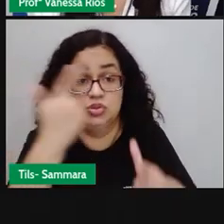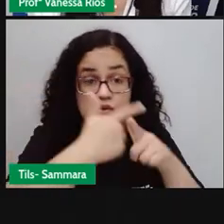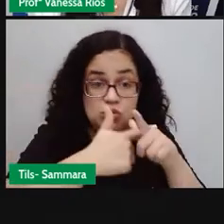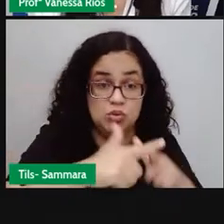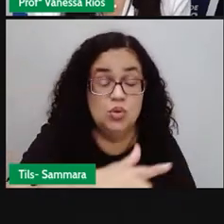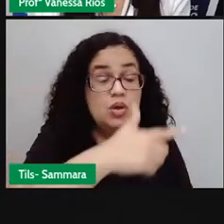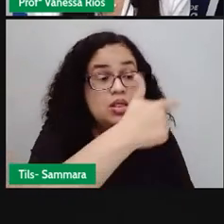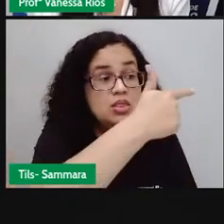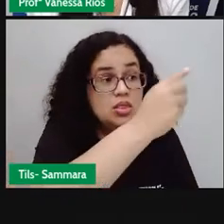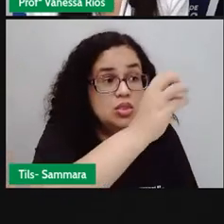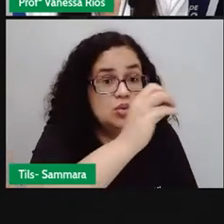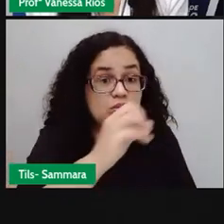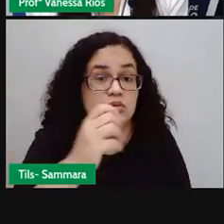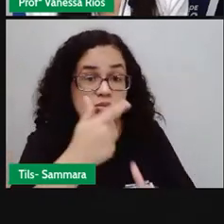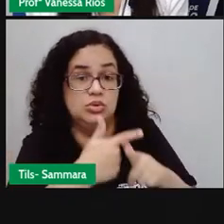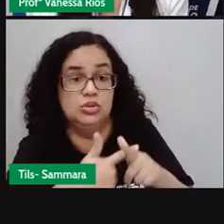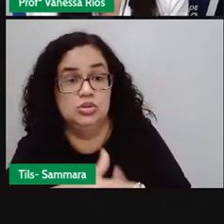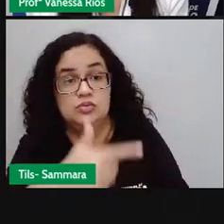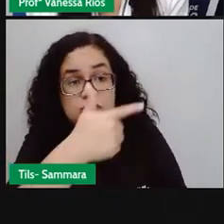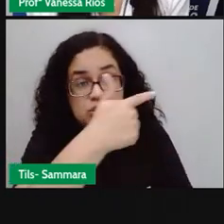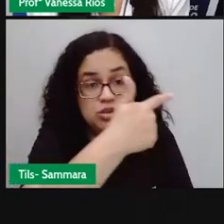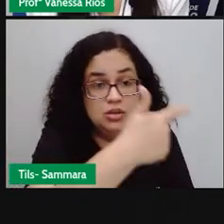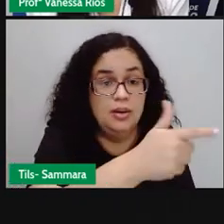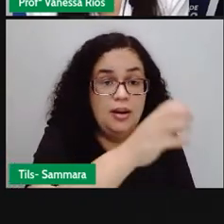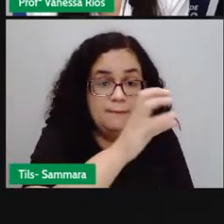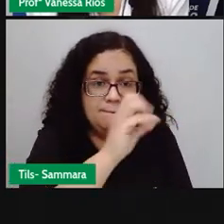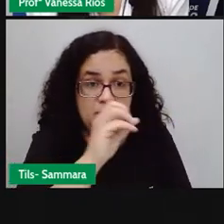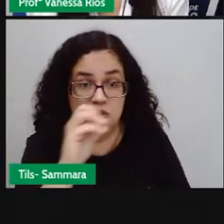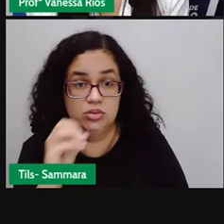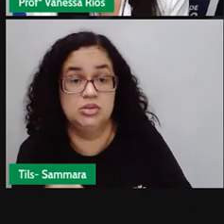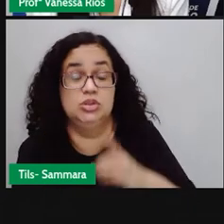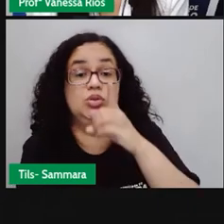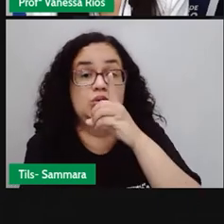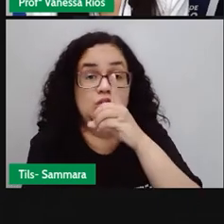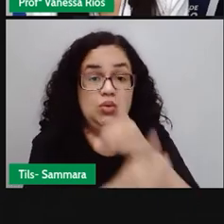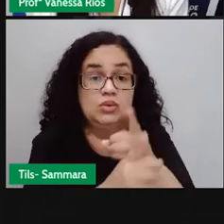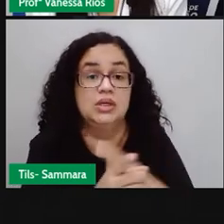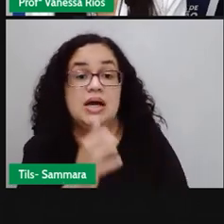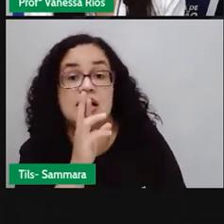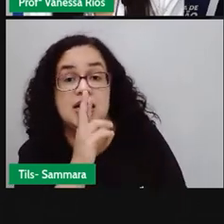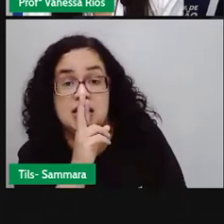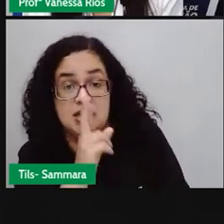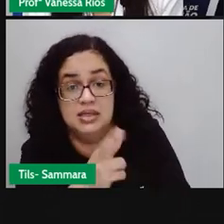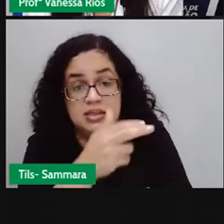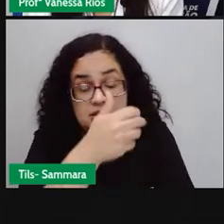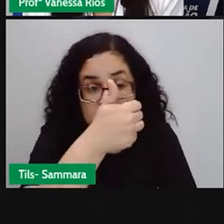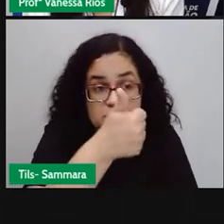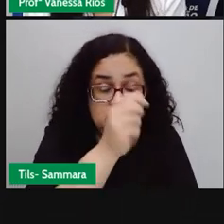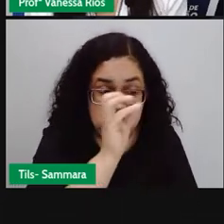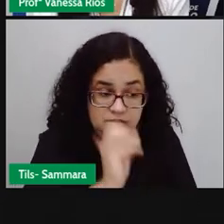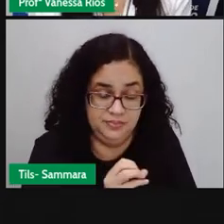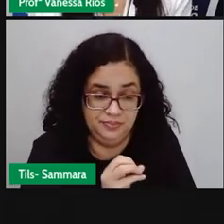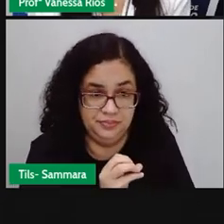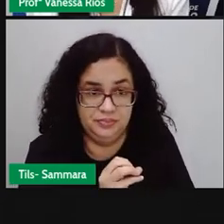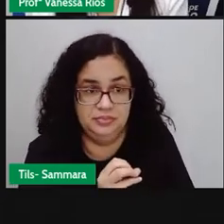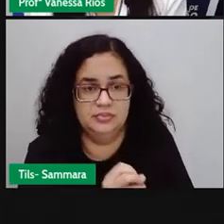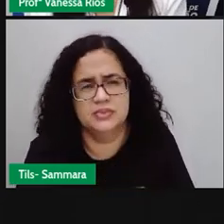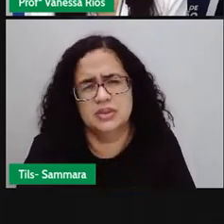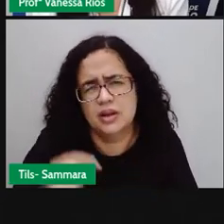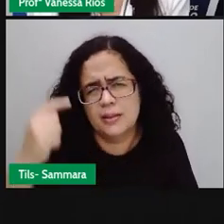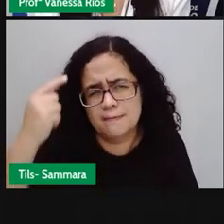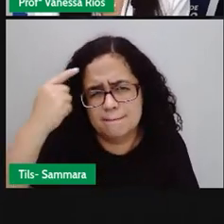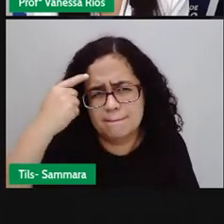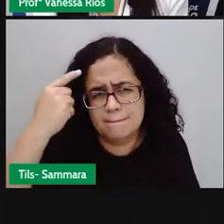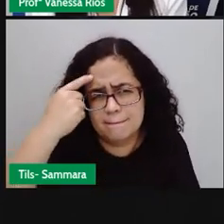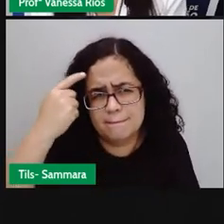dividir 2.000 por 200 e vou encontrar a resposta aí de 10. Eu poderia pensar aí